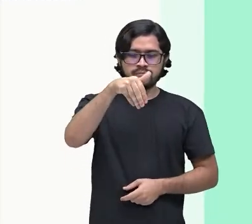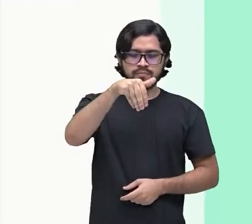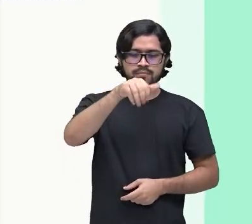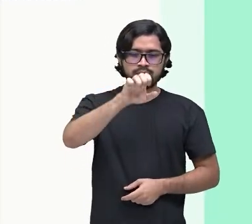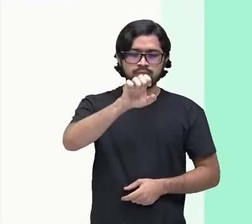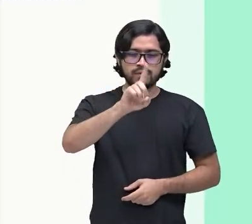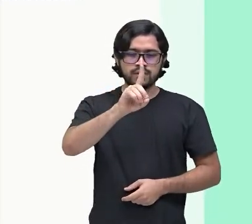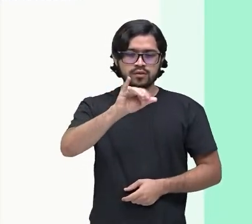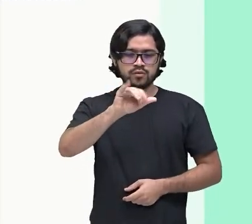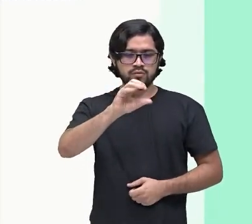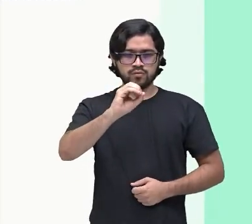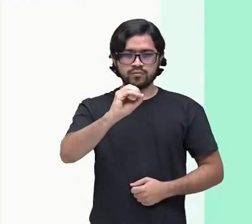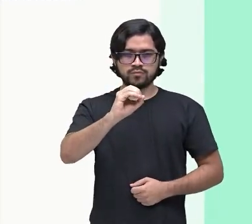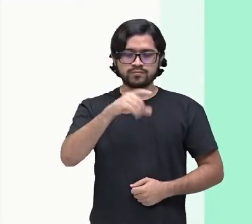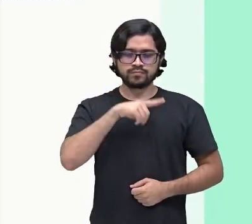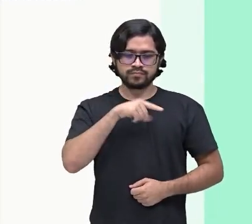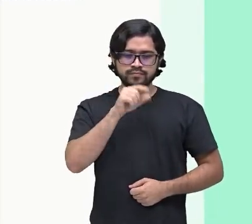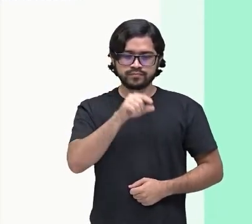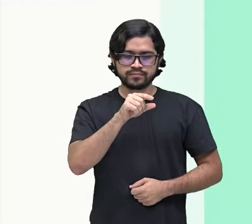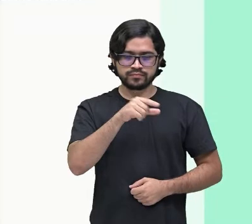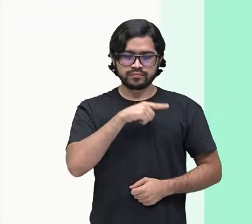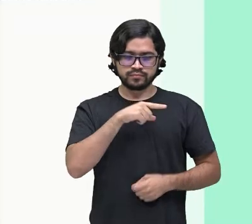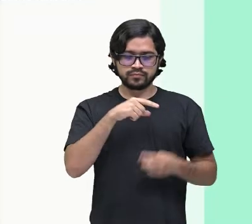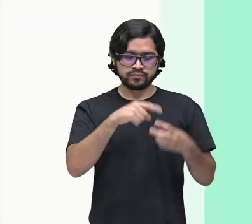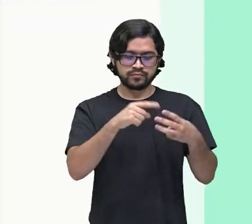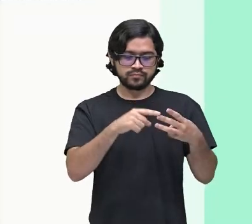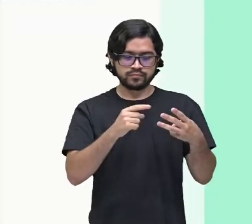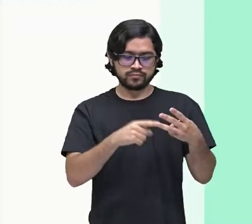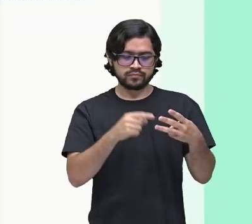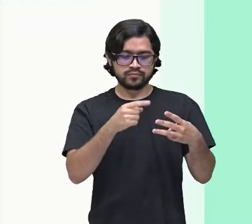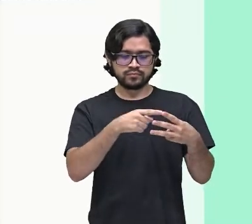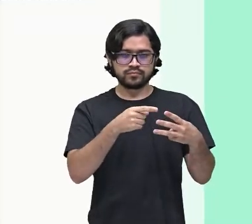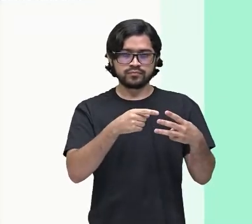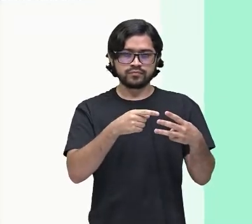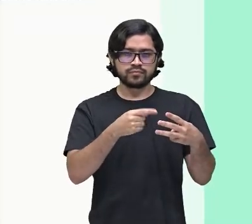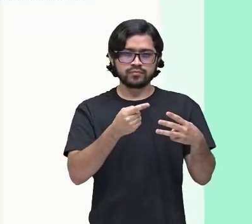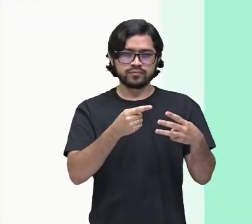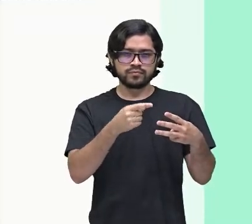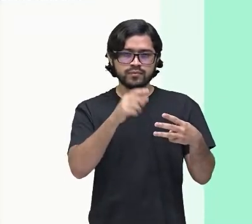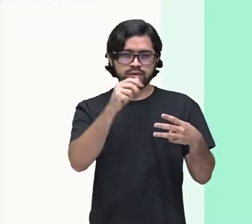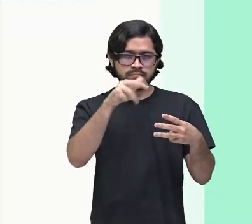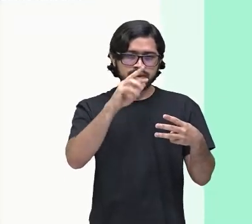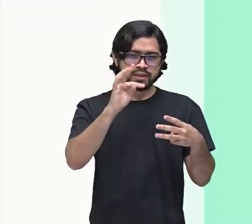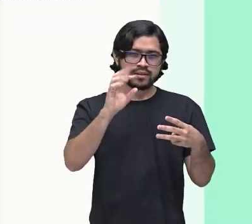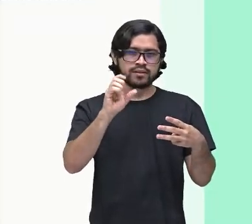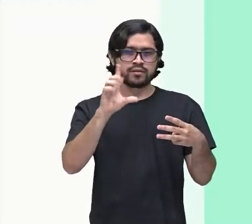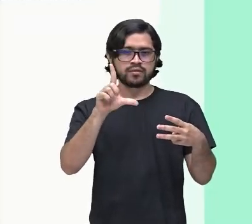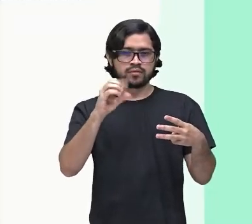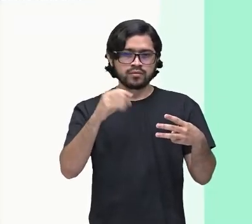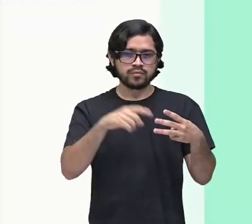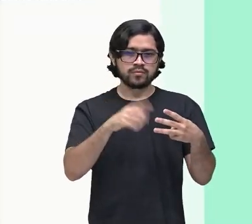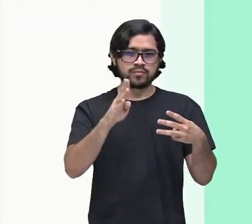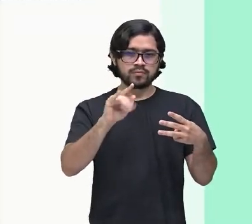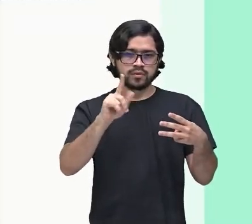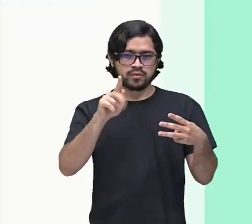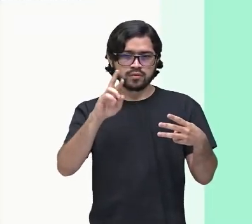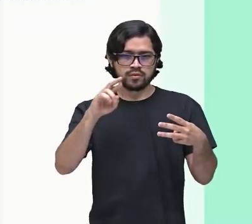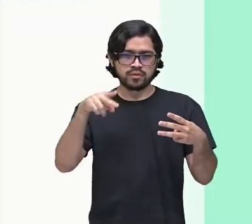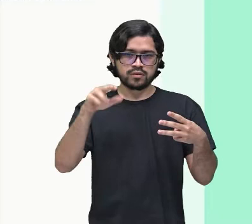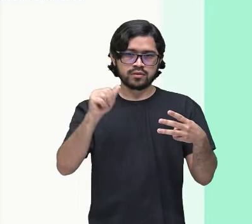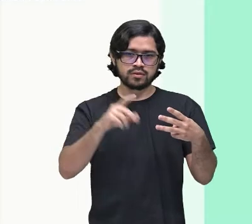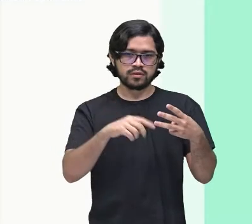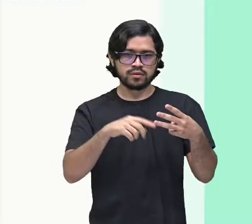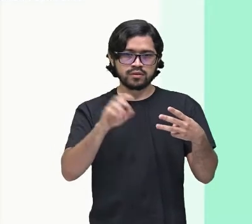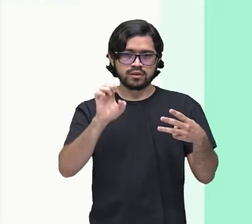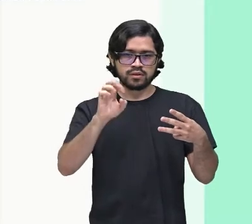3 ossículos, chamados martelo, bigorna e estribo, que a título de curiosidade são os menores ossos